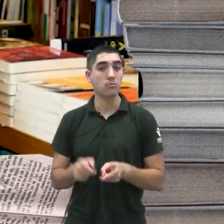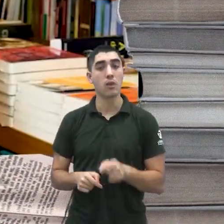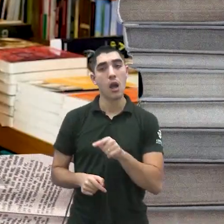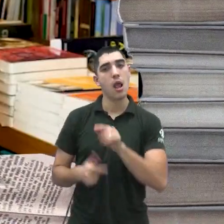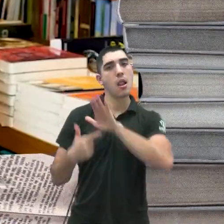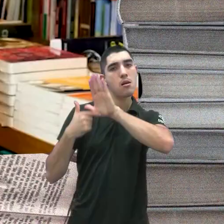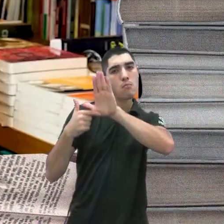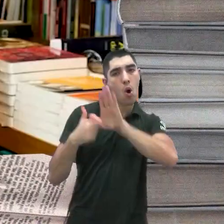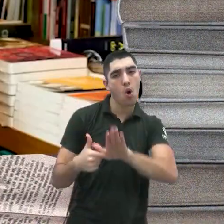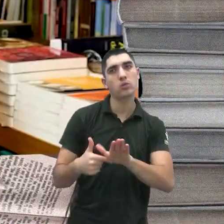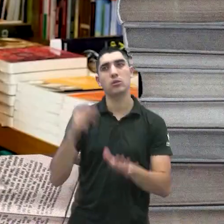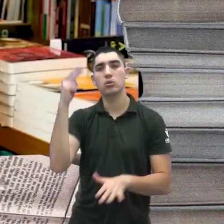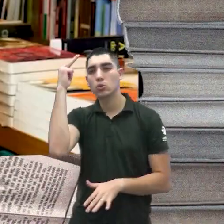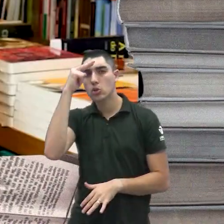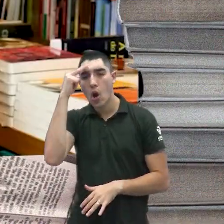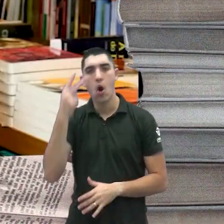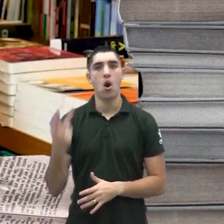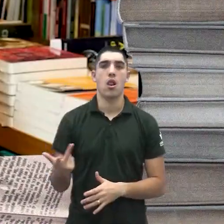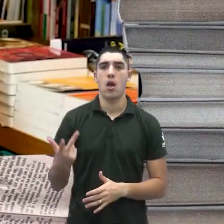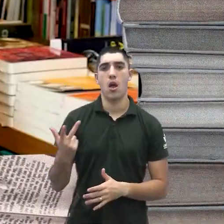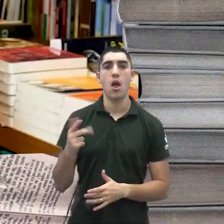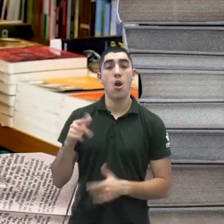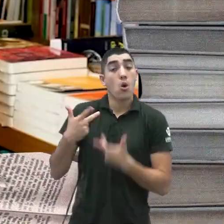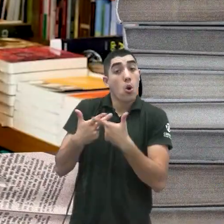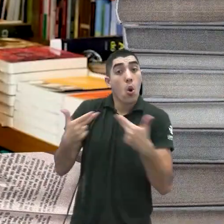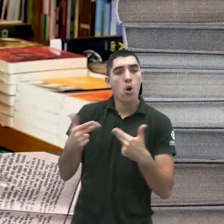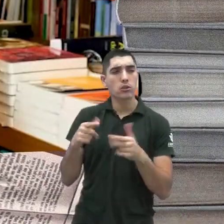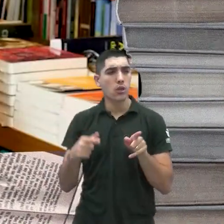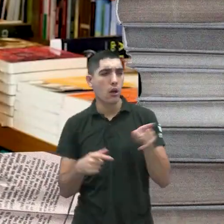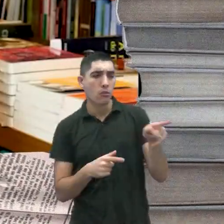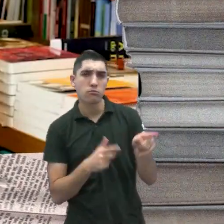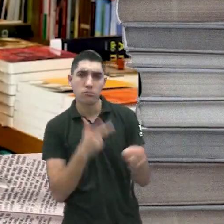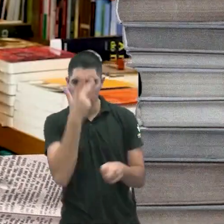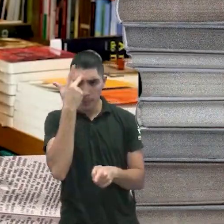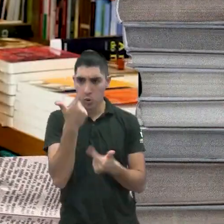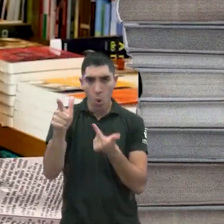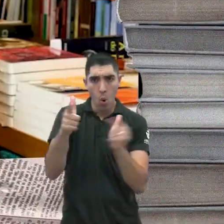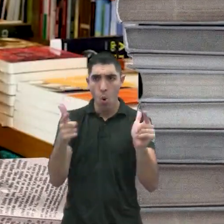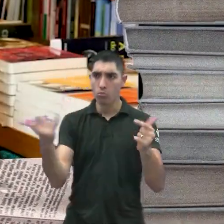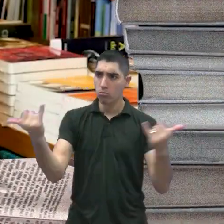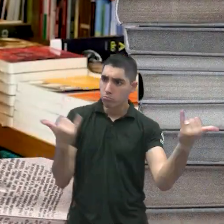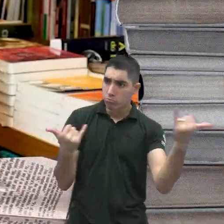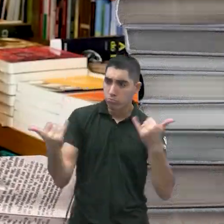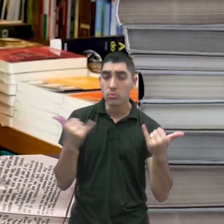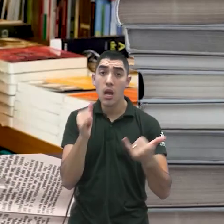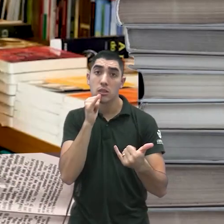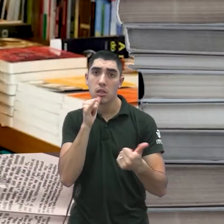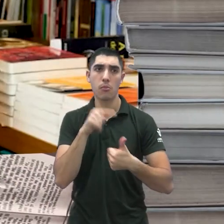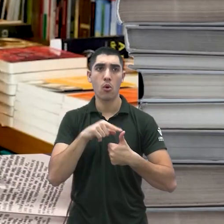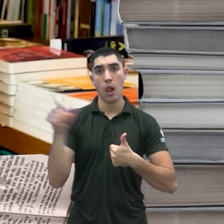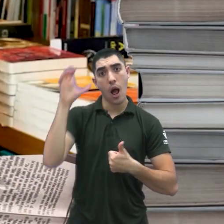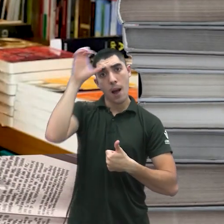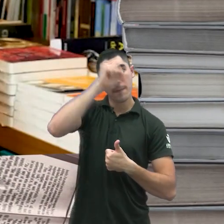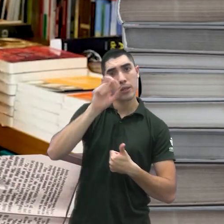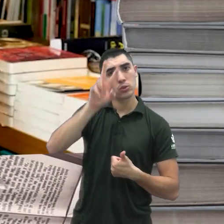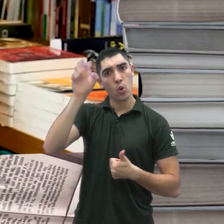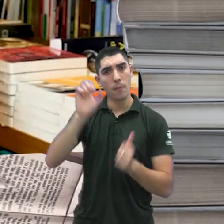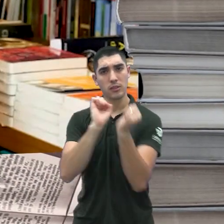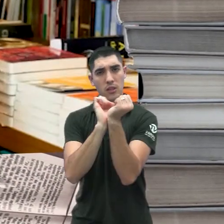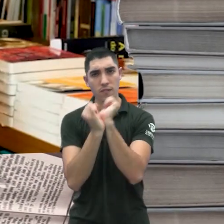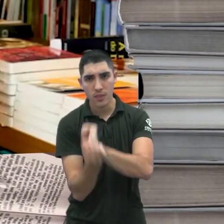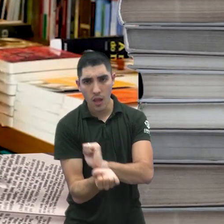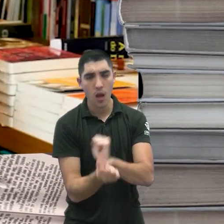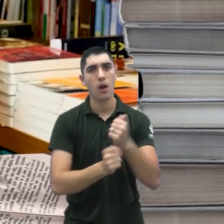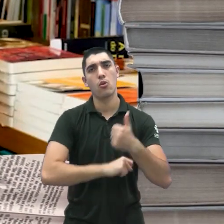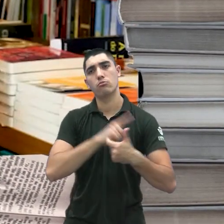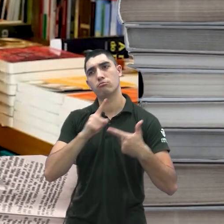relembra inclusive histórias que ela ouviu contar o tempo todo, que eram histórias de escravidão, quer dizer, histórias